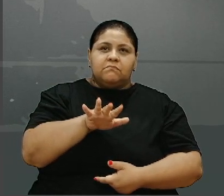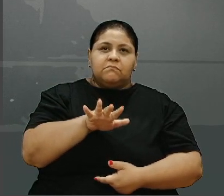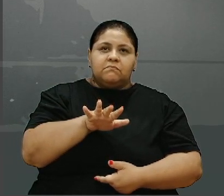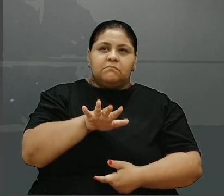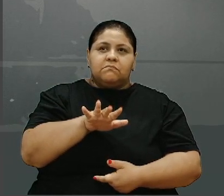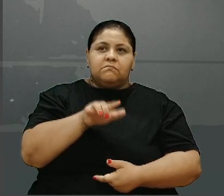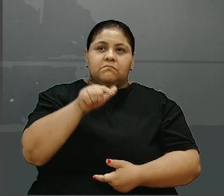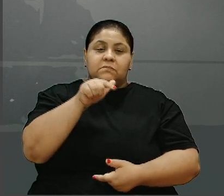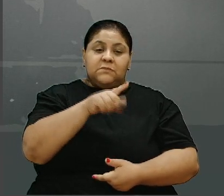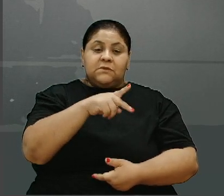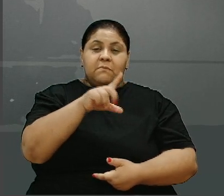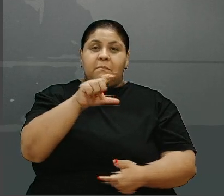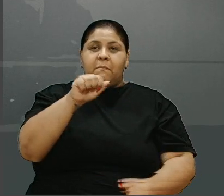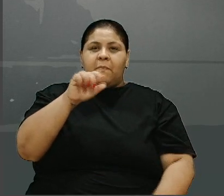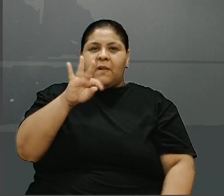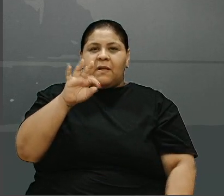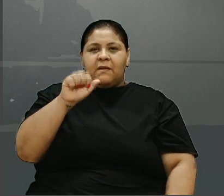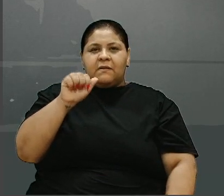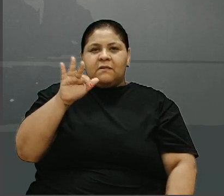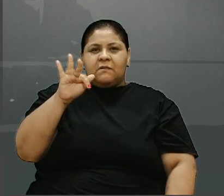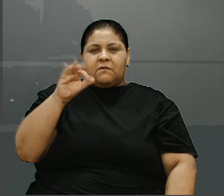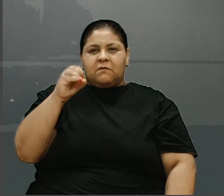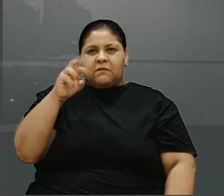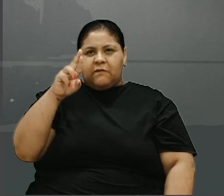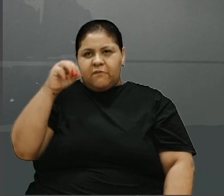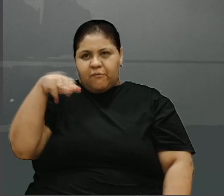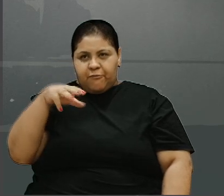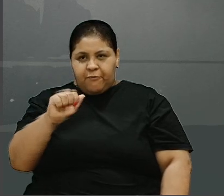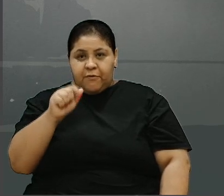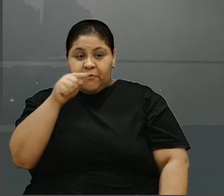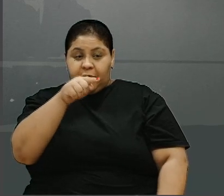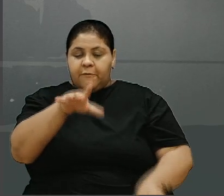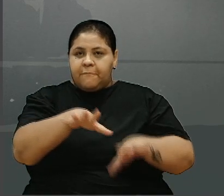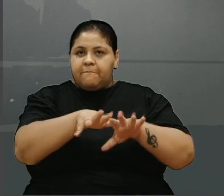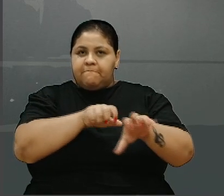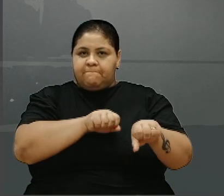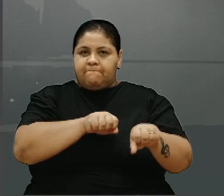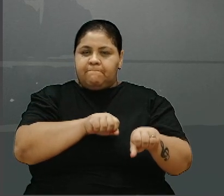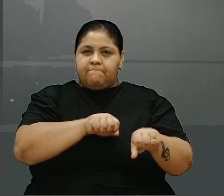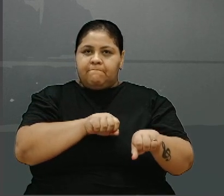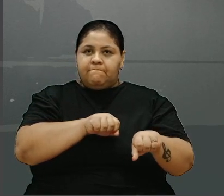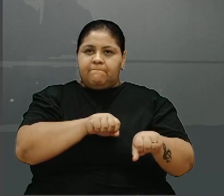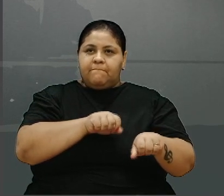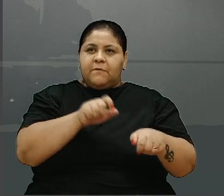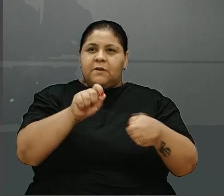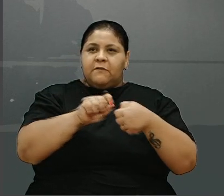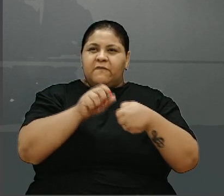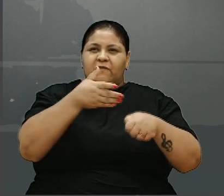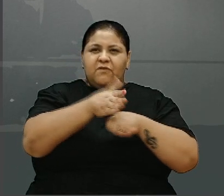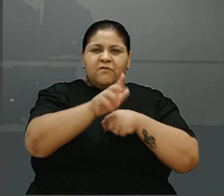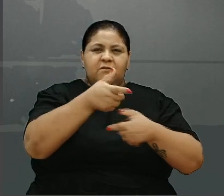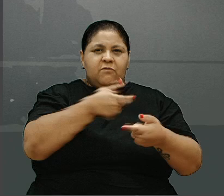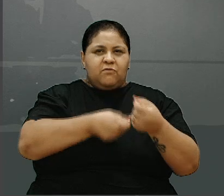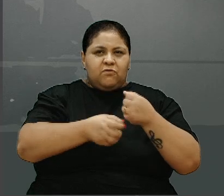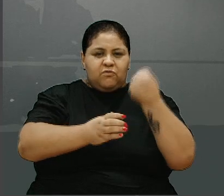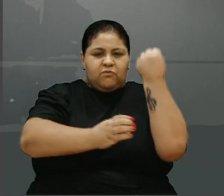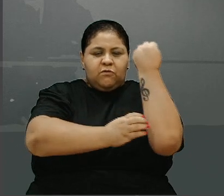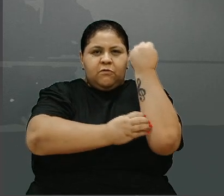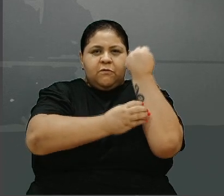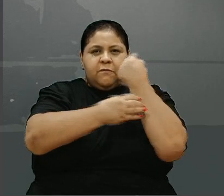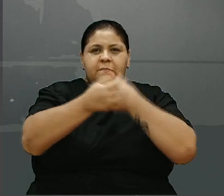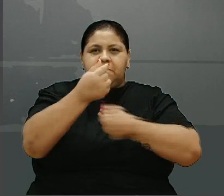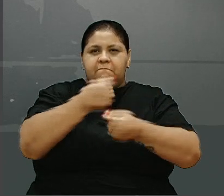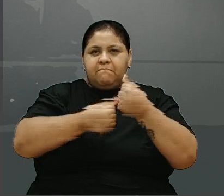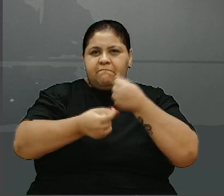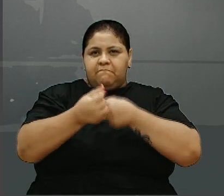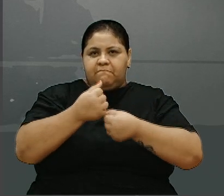dessa plataforma, sendo que essa formação envolve as questões administrativas, burocráticas e financeiras